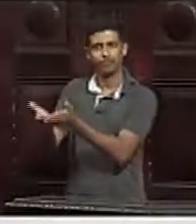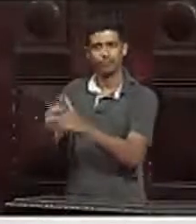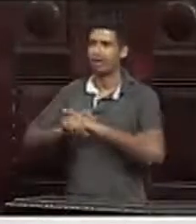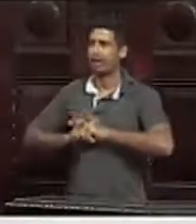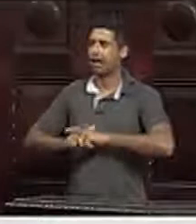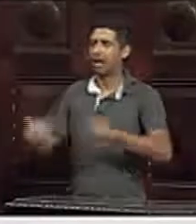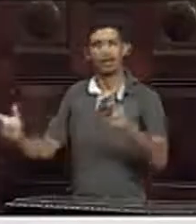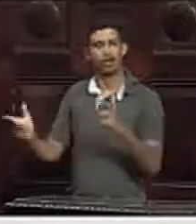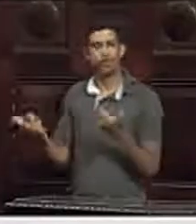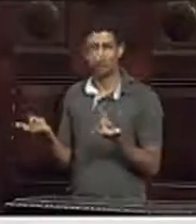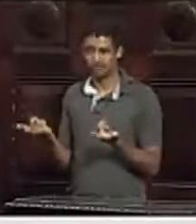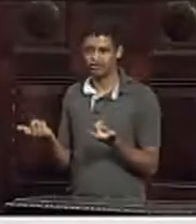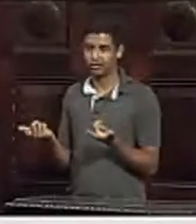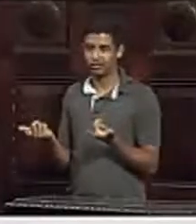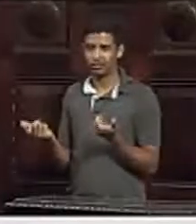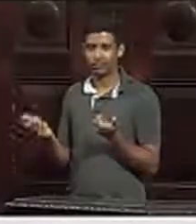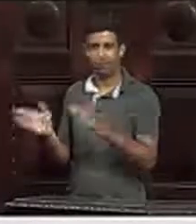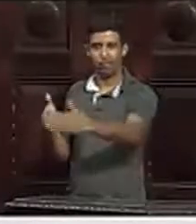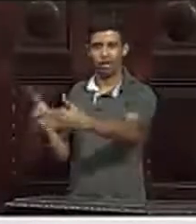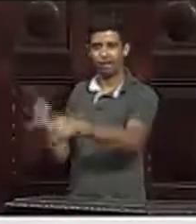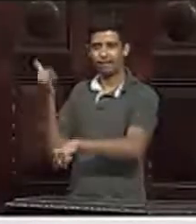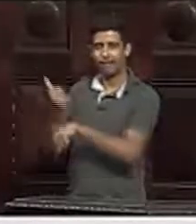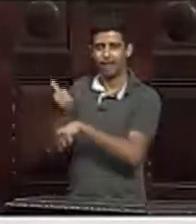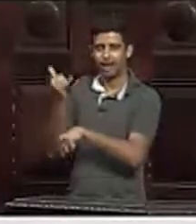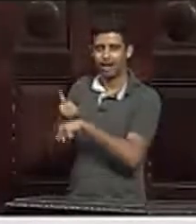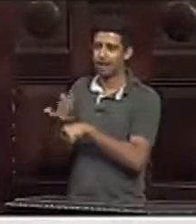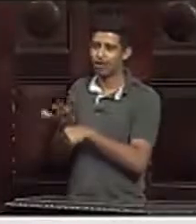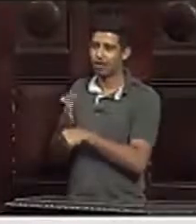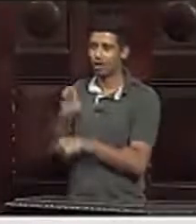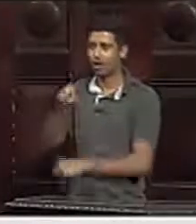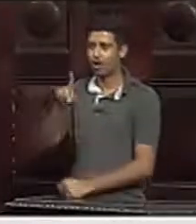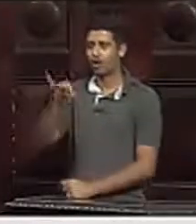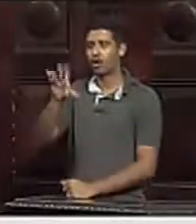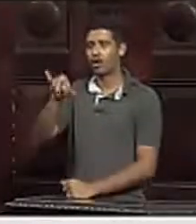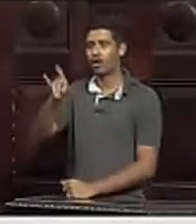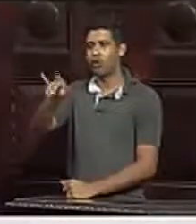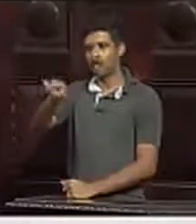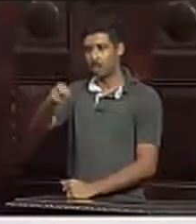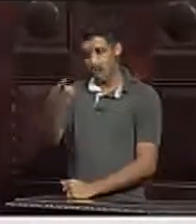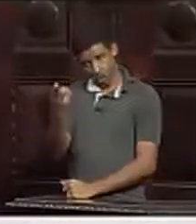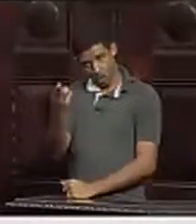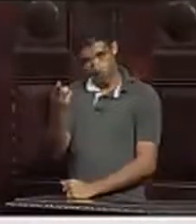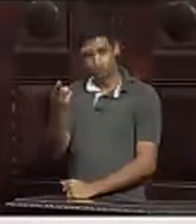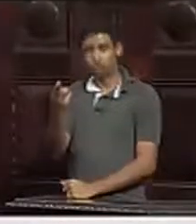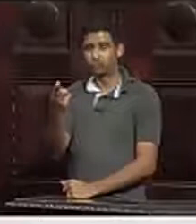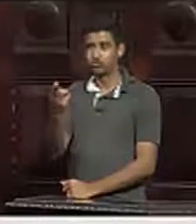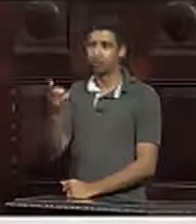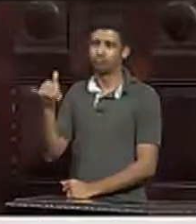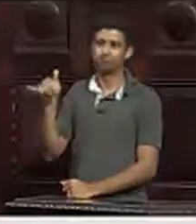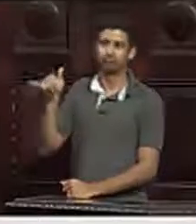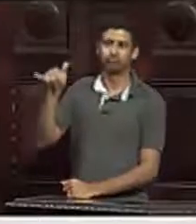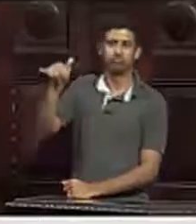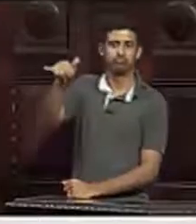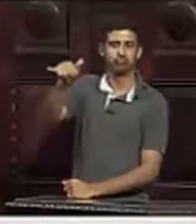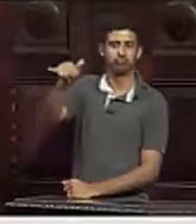navios, nos grandes contêineres, ou pelo menos em aviões de carga.